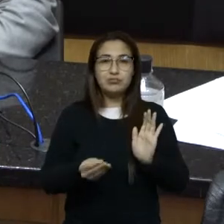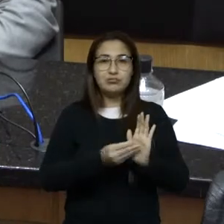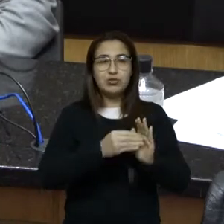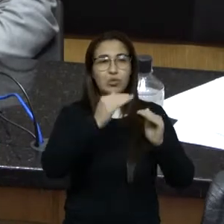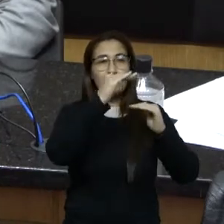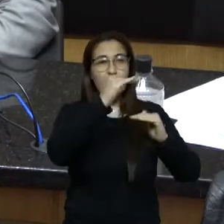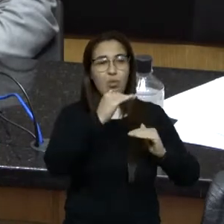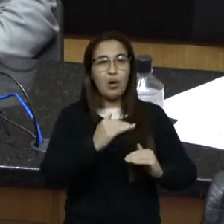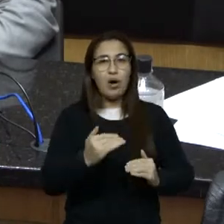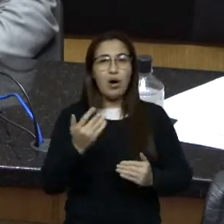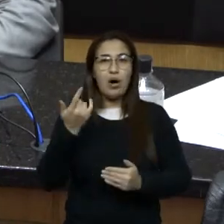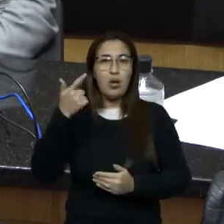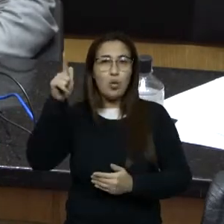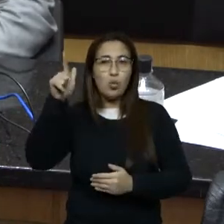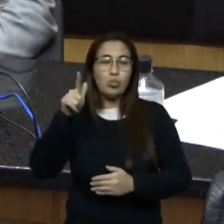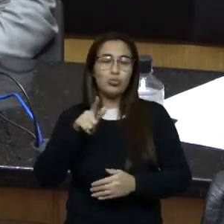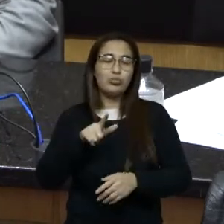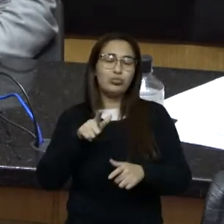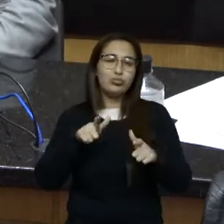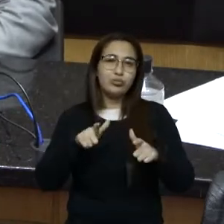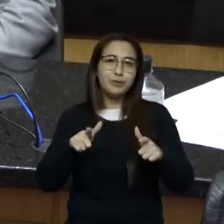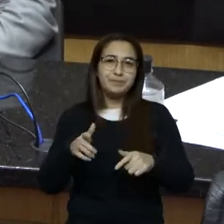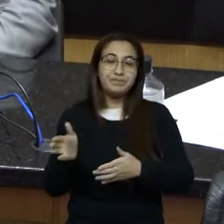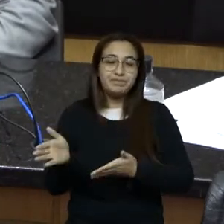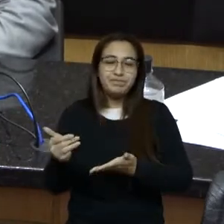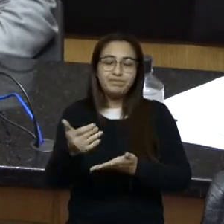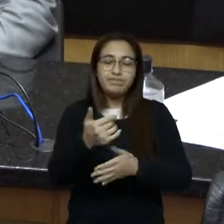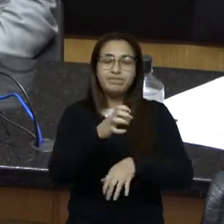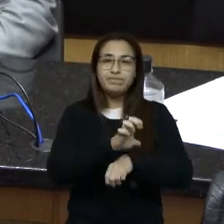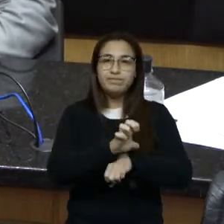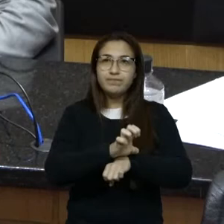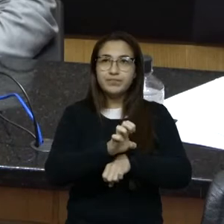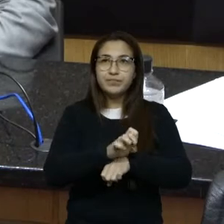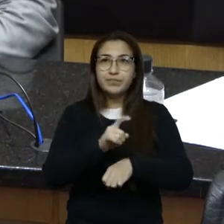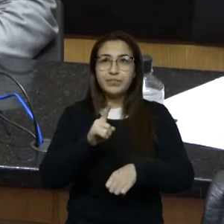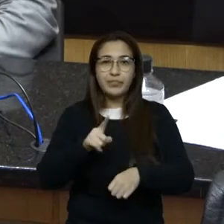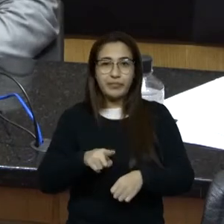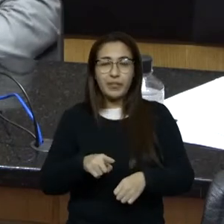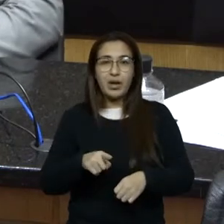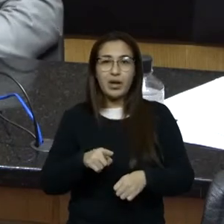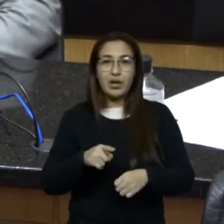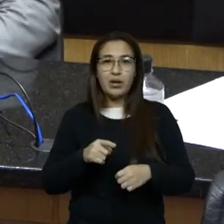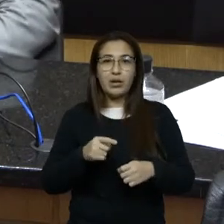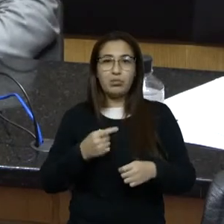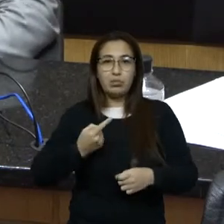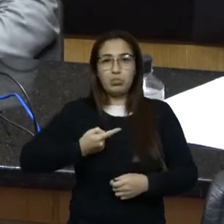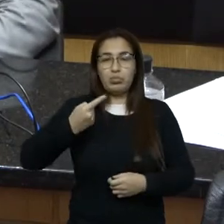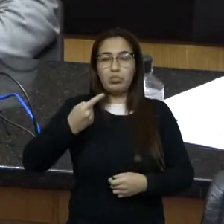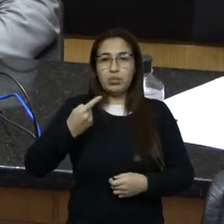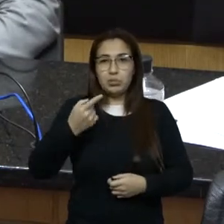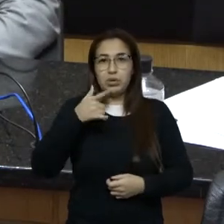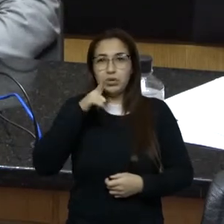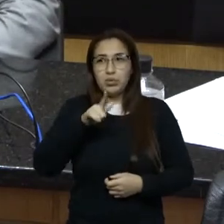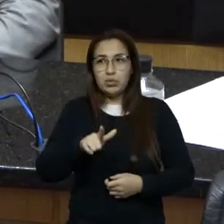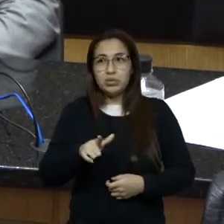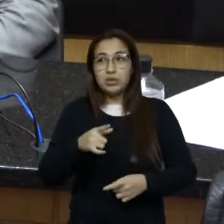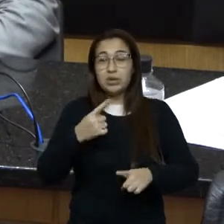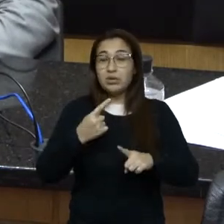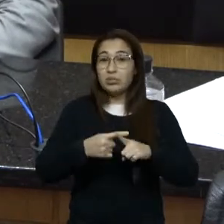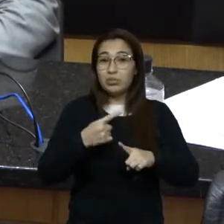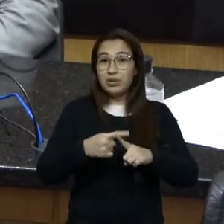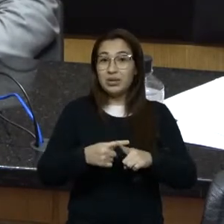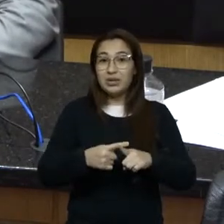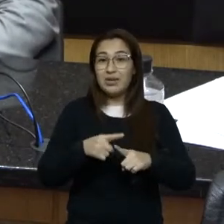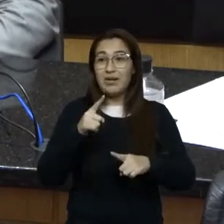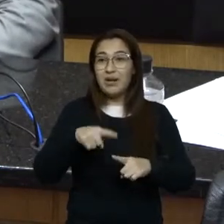outros e já recadação do Estado hoje estava posição privilegiada E é porque eu fui